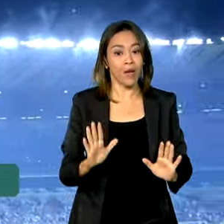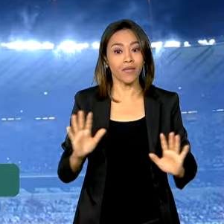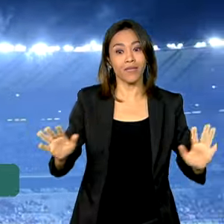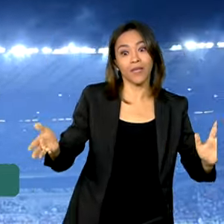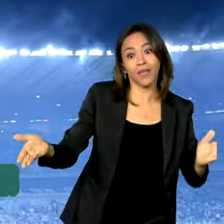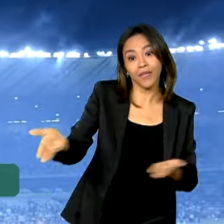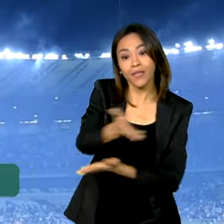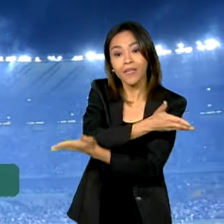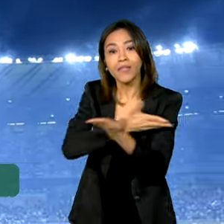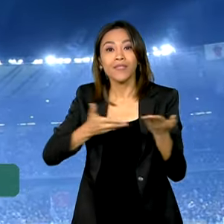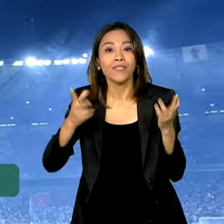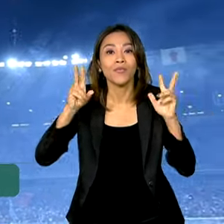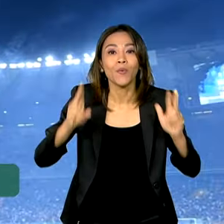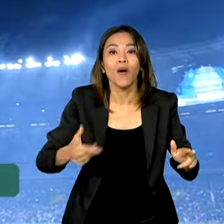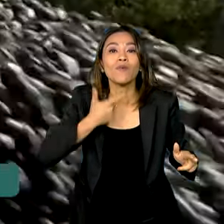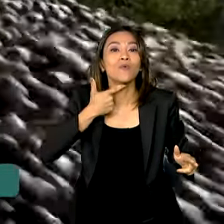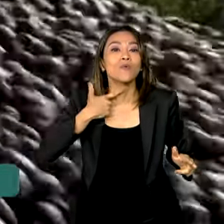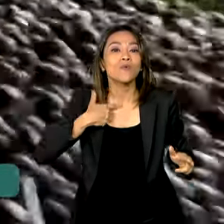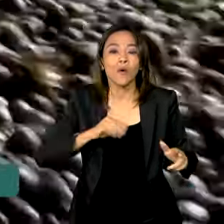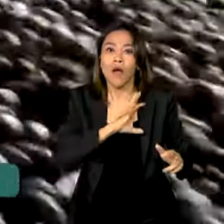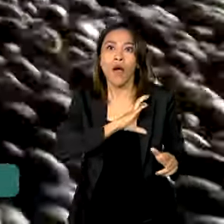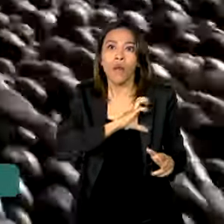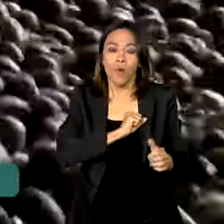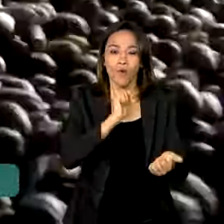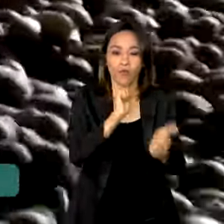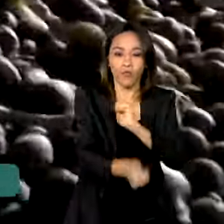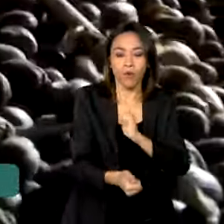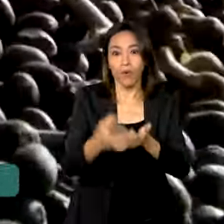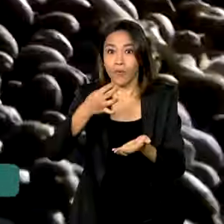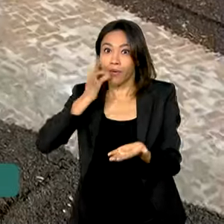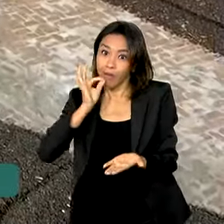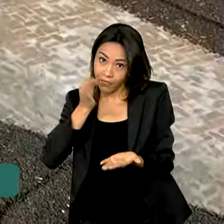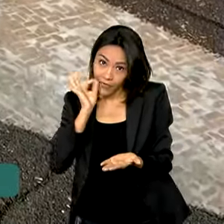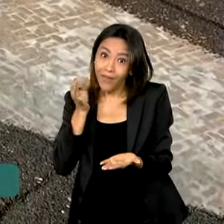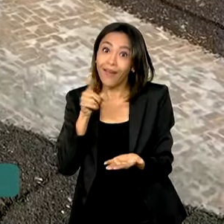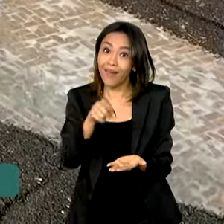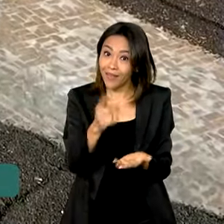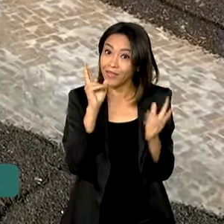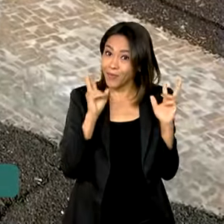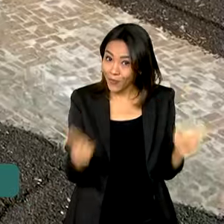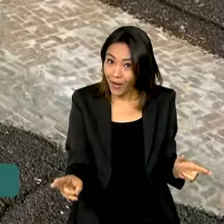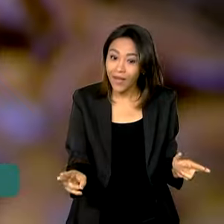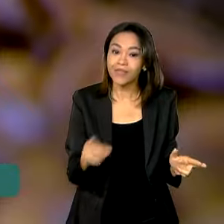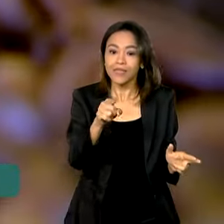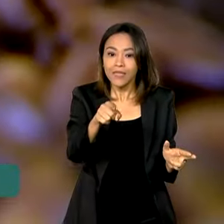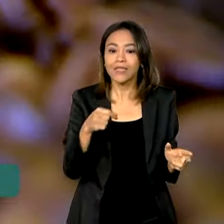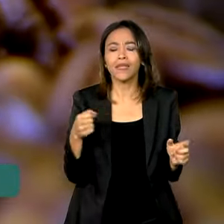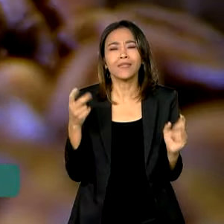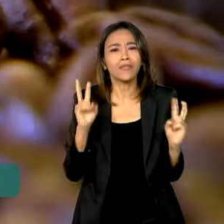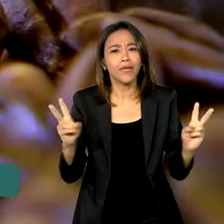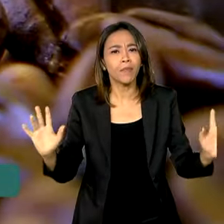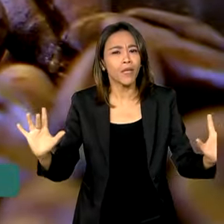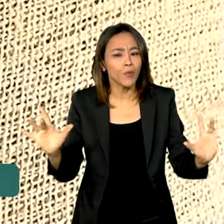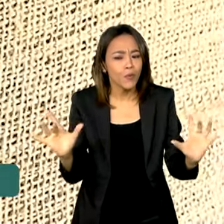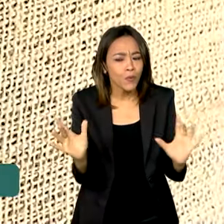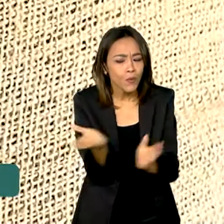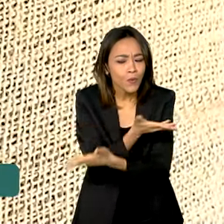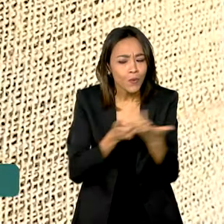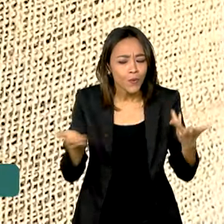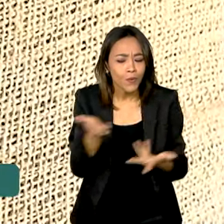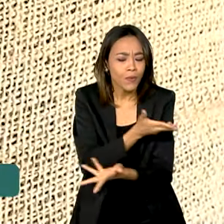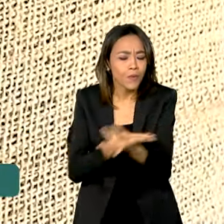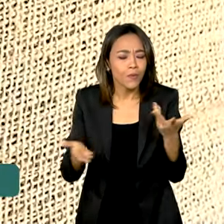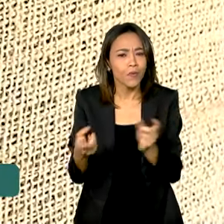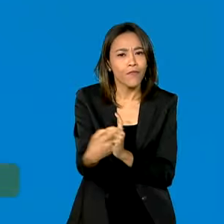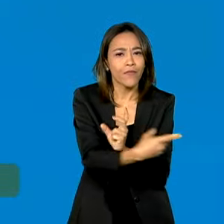gostos, como a paixão pelo futebol e pelo café. E tem, cada vez mais, buscado estreitar as relações diplomáticas